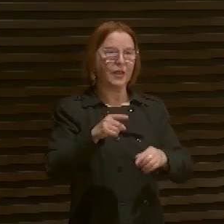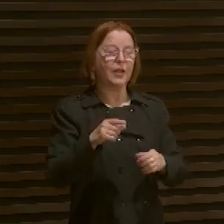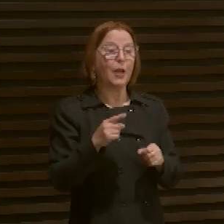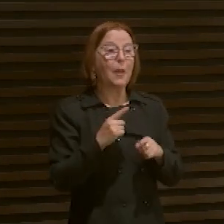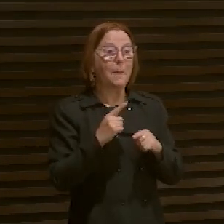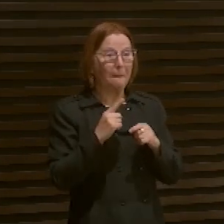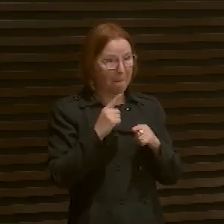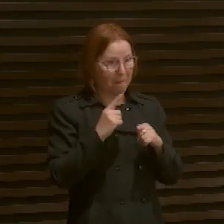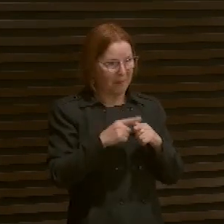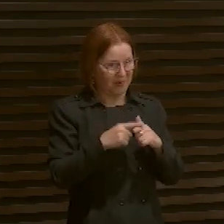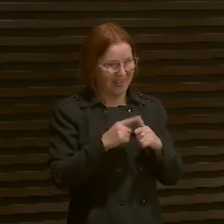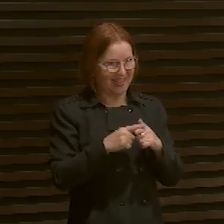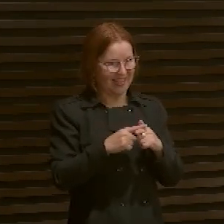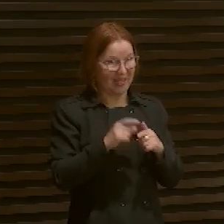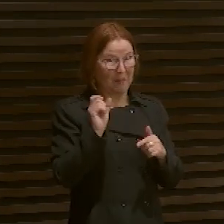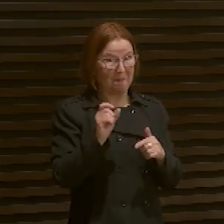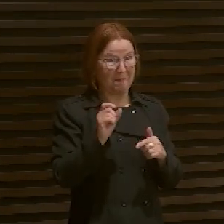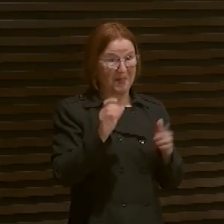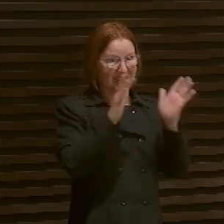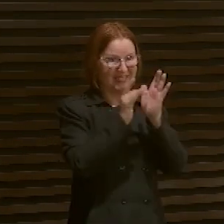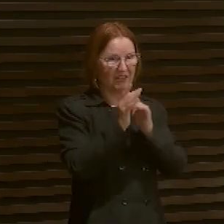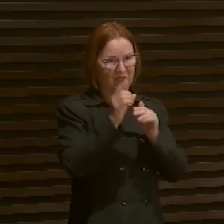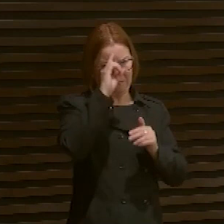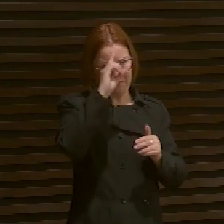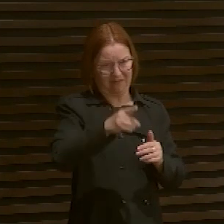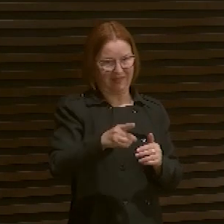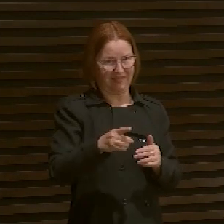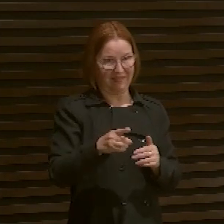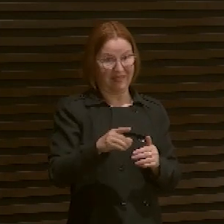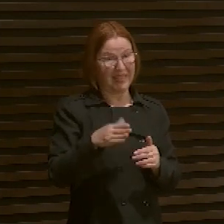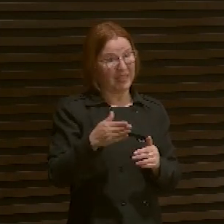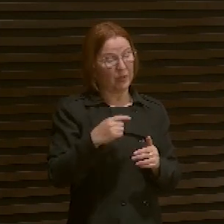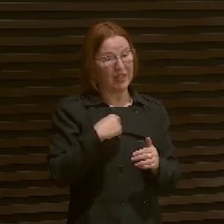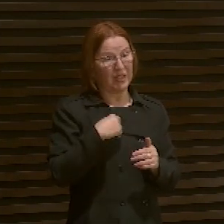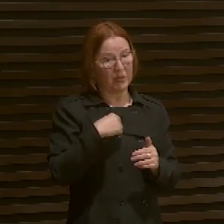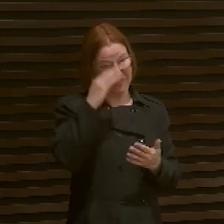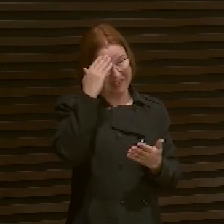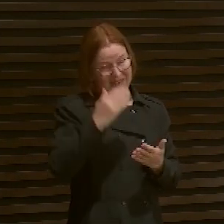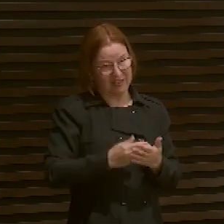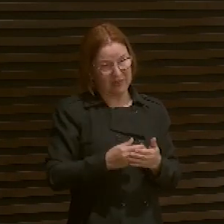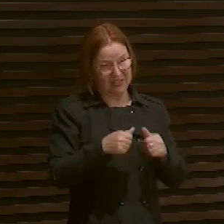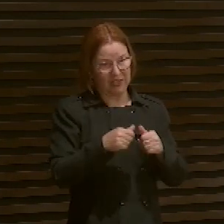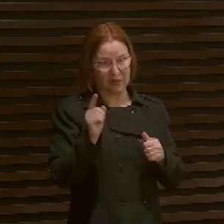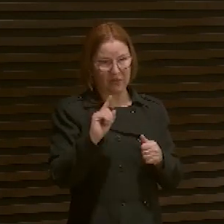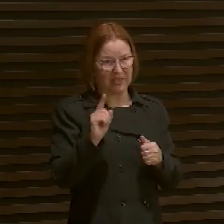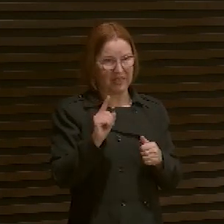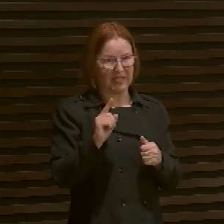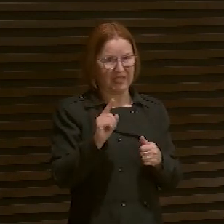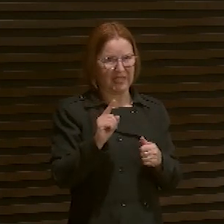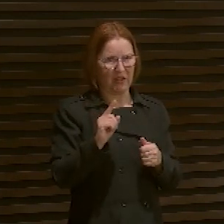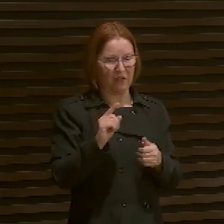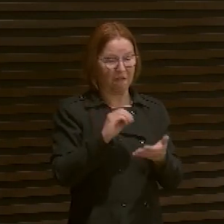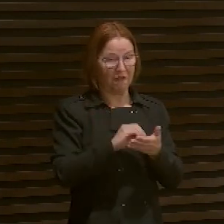é ordem, Senhor. Manda-me ir ter contigo. Então eu creio, irmãos, que isso aqui não foi um ato de incredulidade, mas um grande